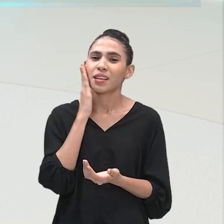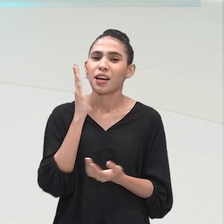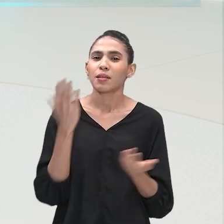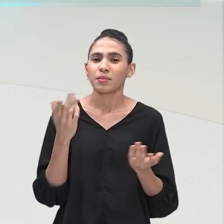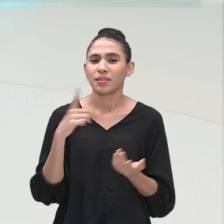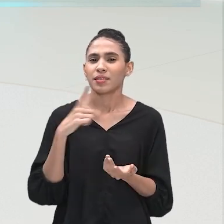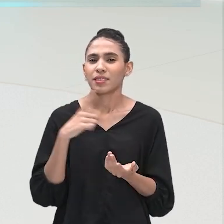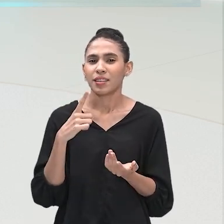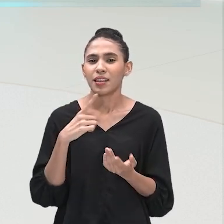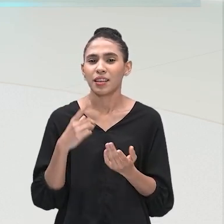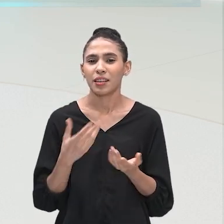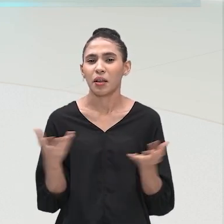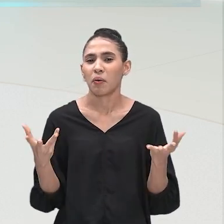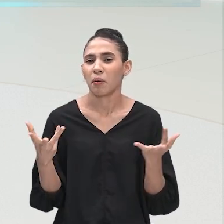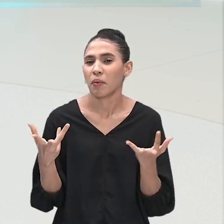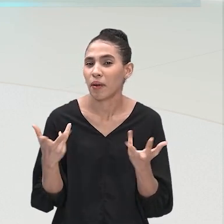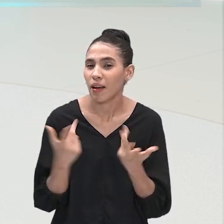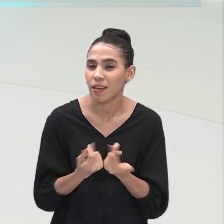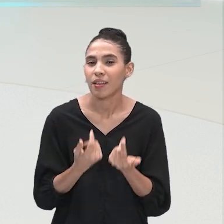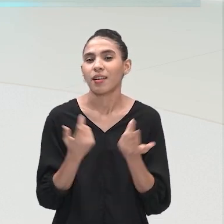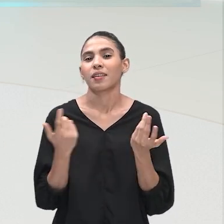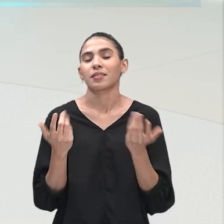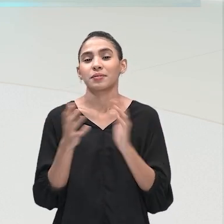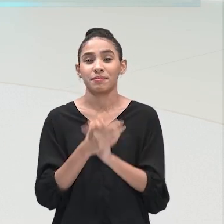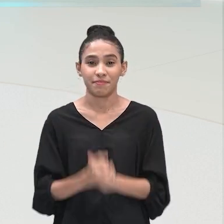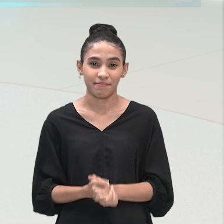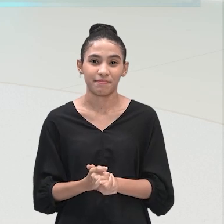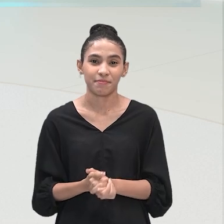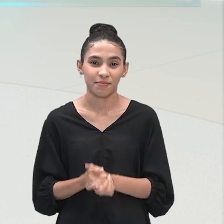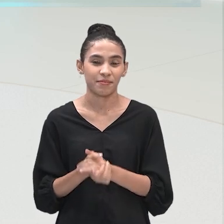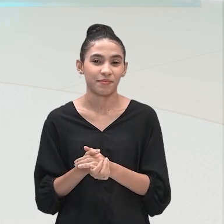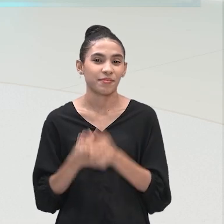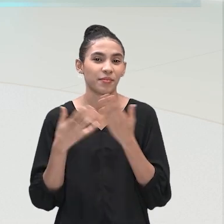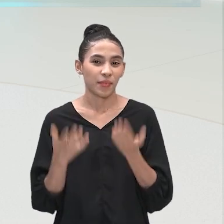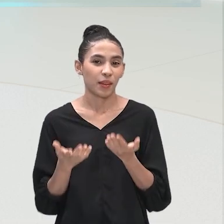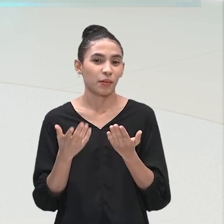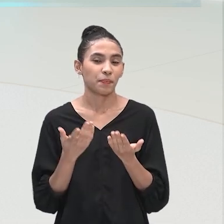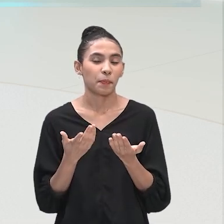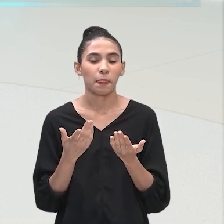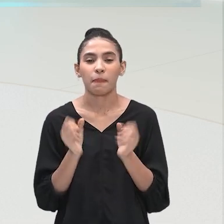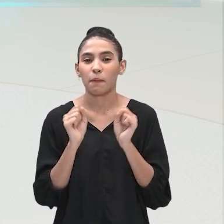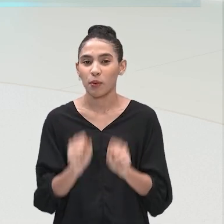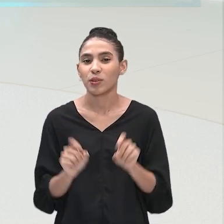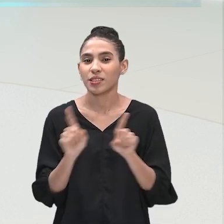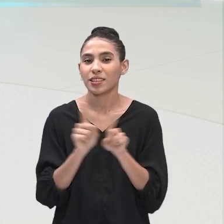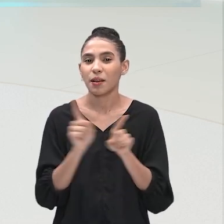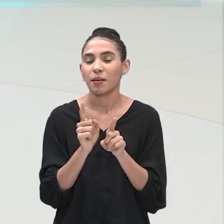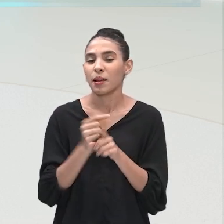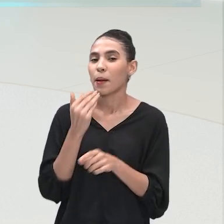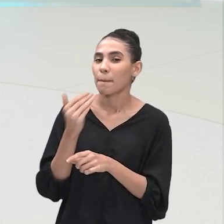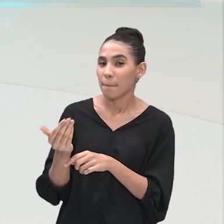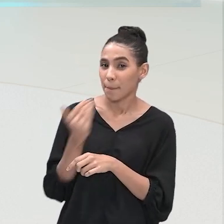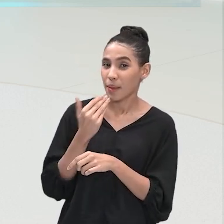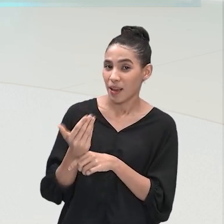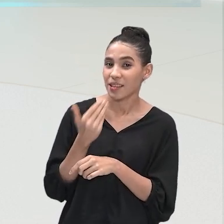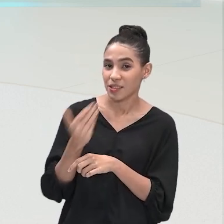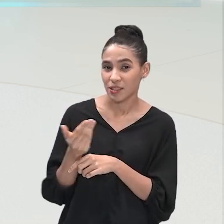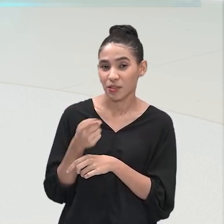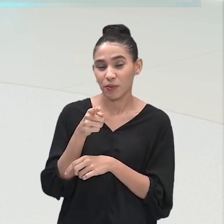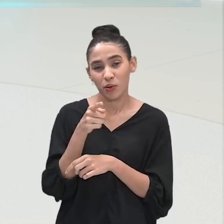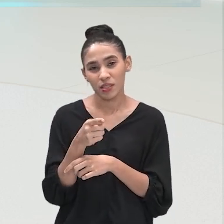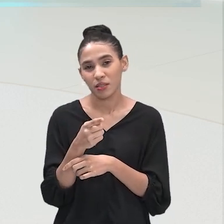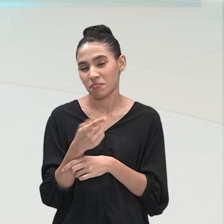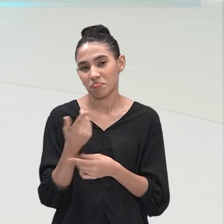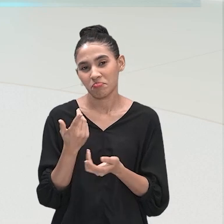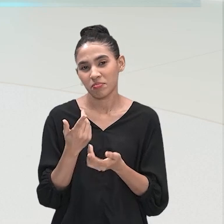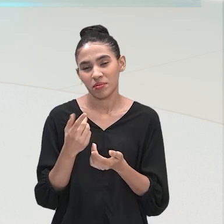de ótima qualidade aí com vocês. Então, a gente, de repente, pode fazer essa solicitação, talvez vocês já tenham passado por essa